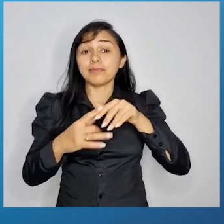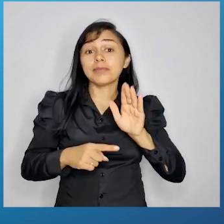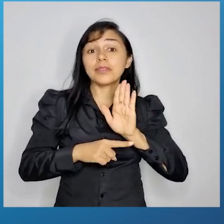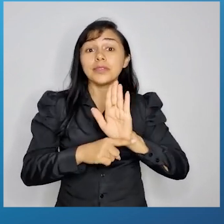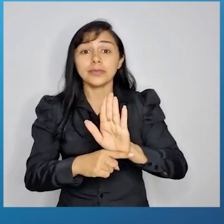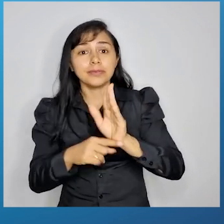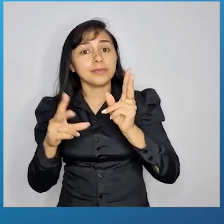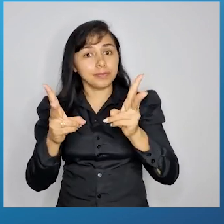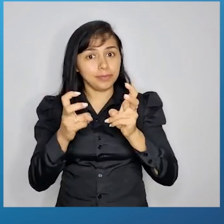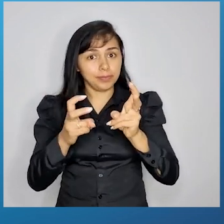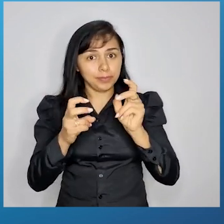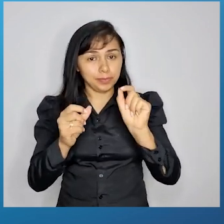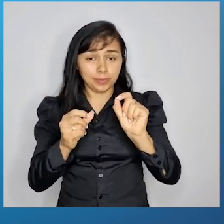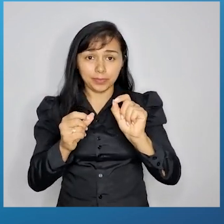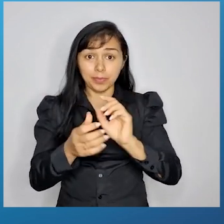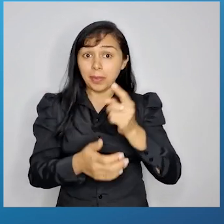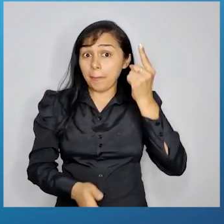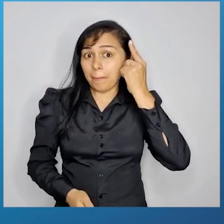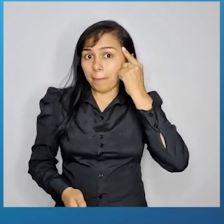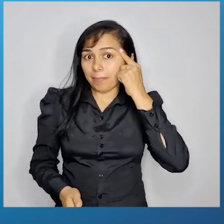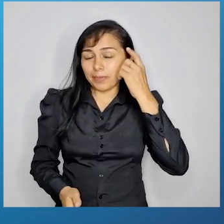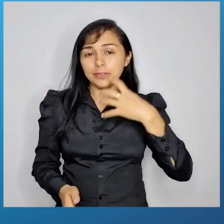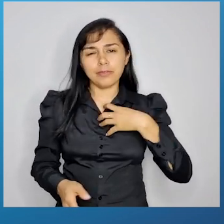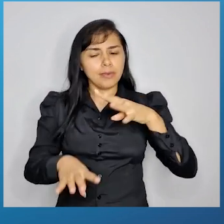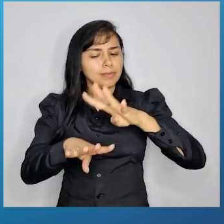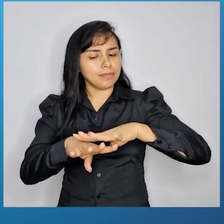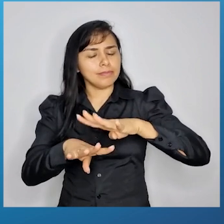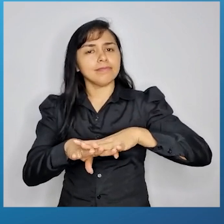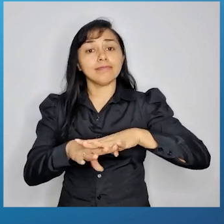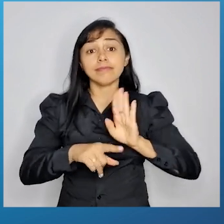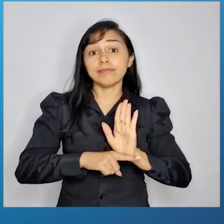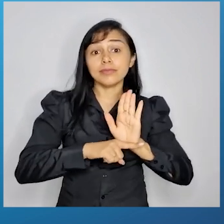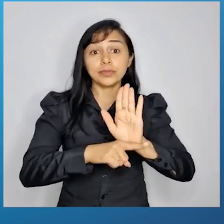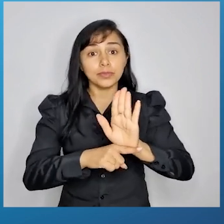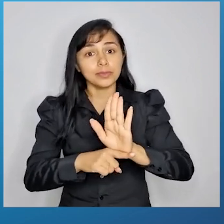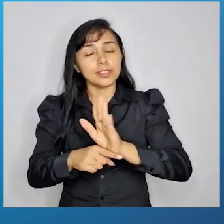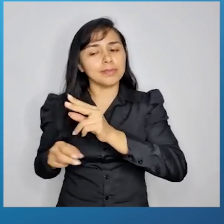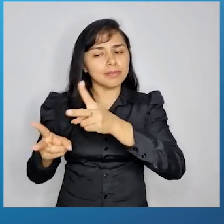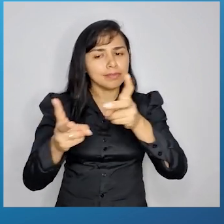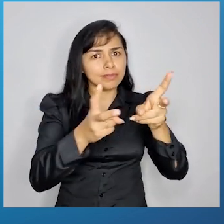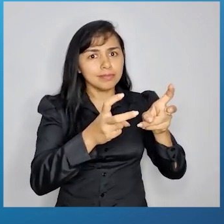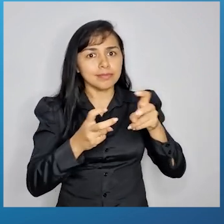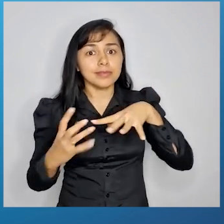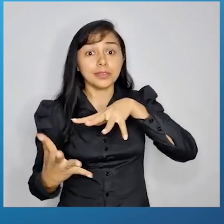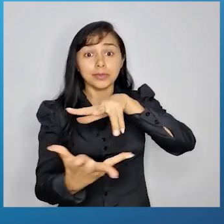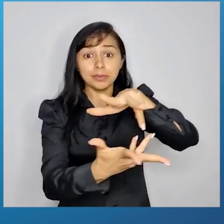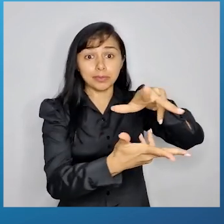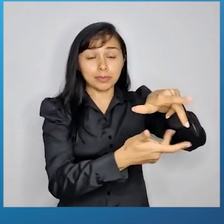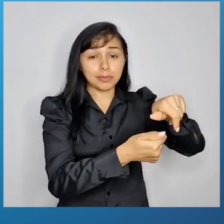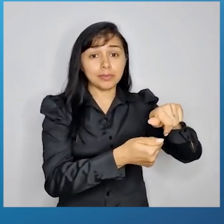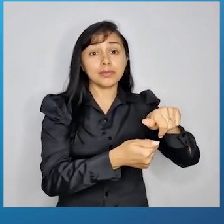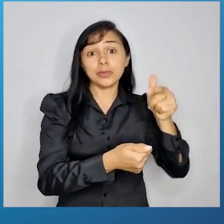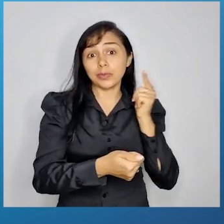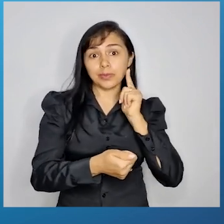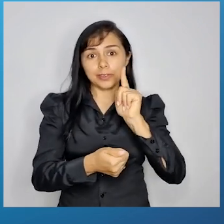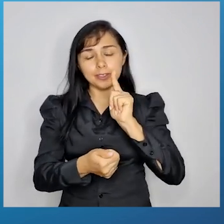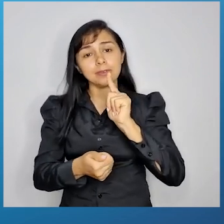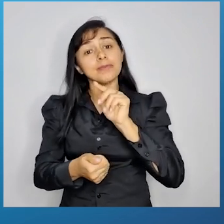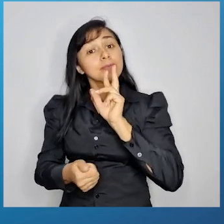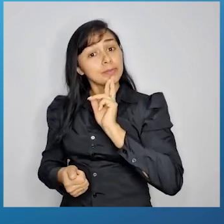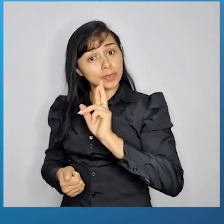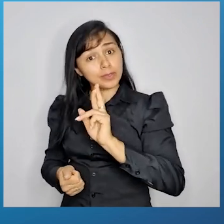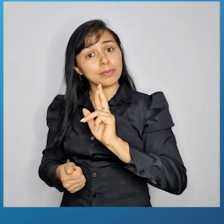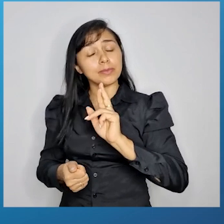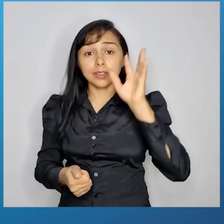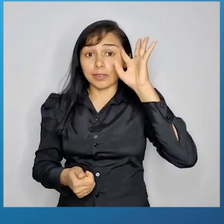vez mais que pensar de maneira matemática ajuda a conhecer o mundo e a encontrar soluções.